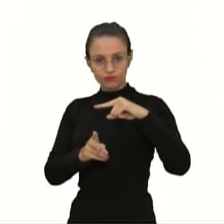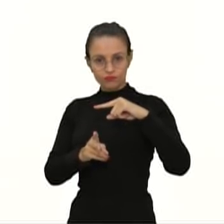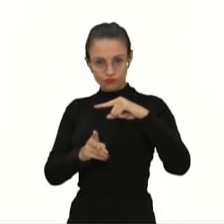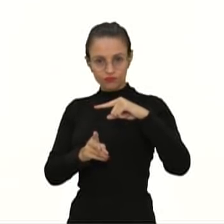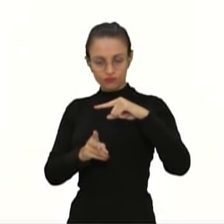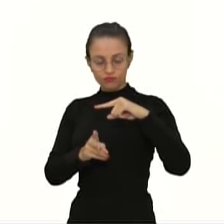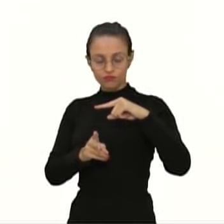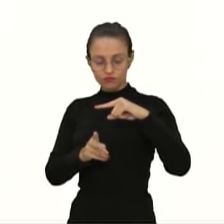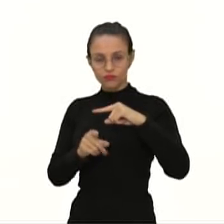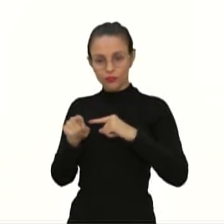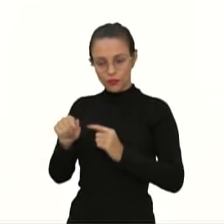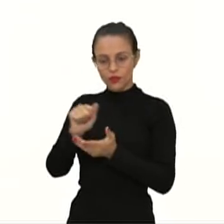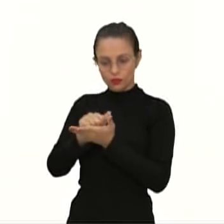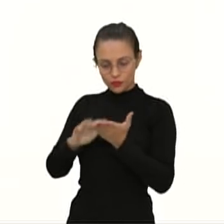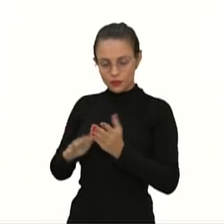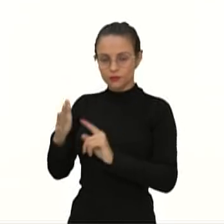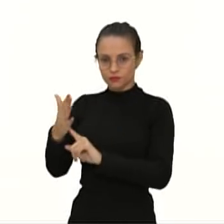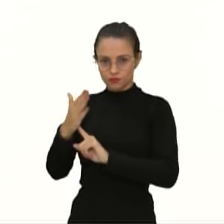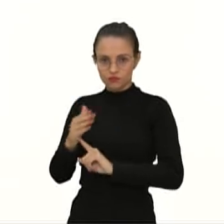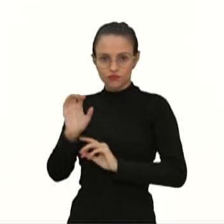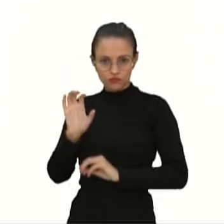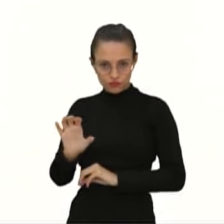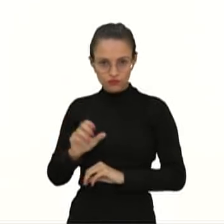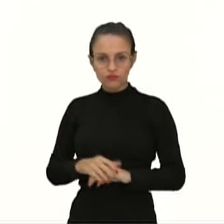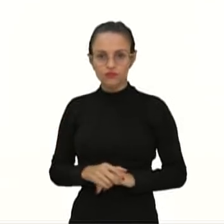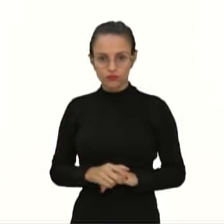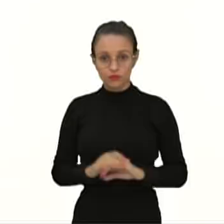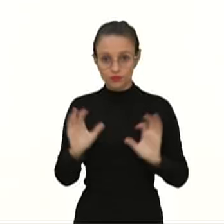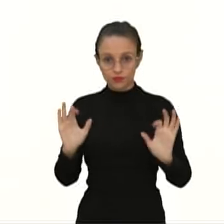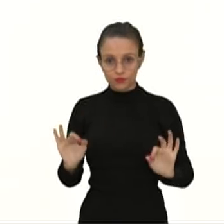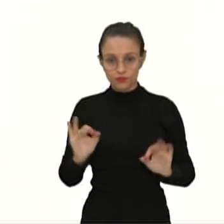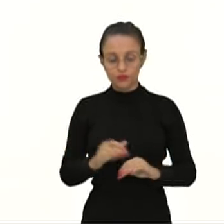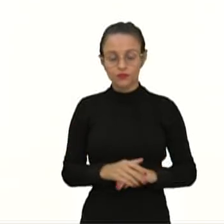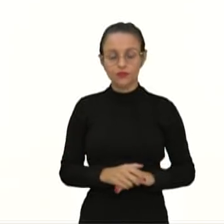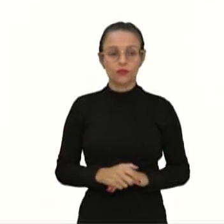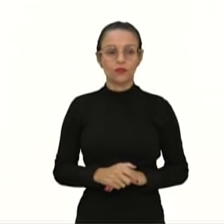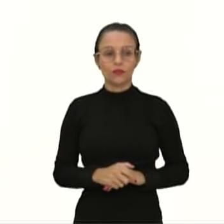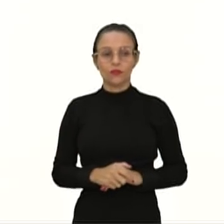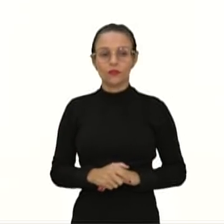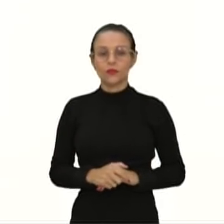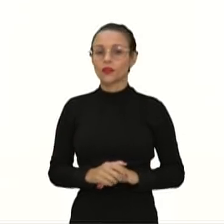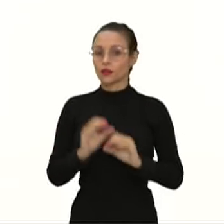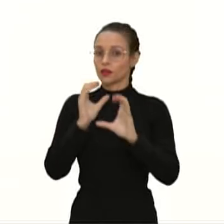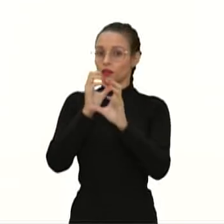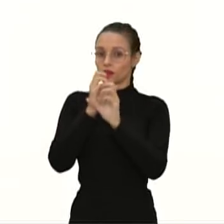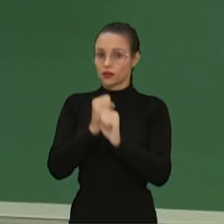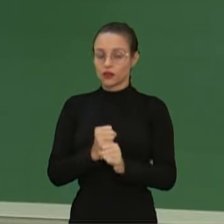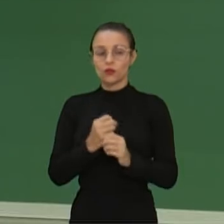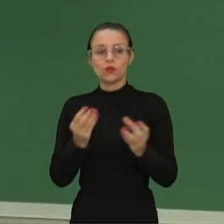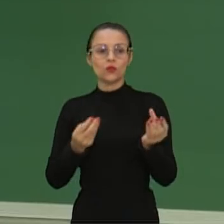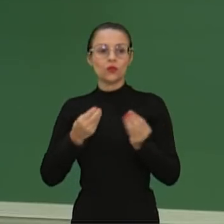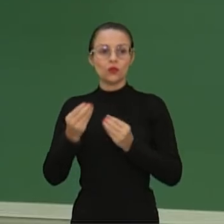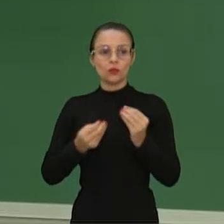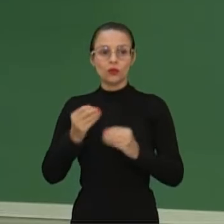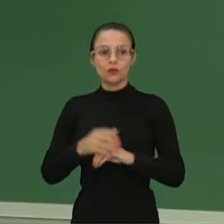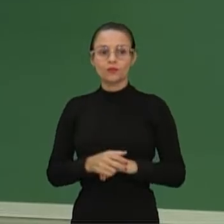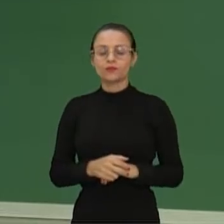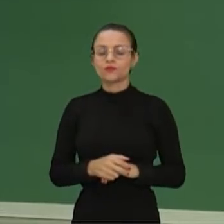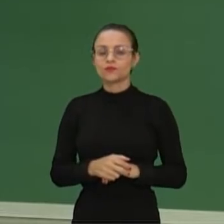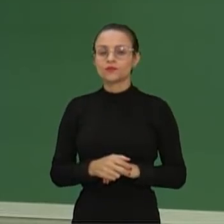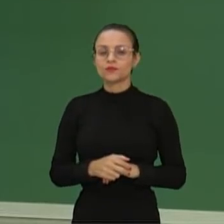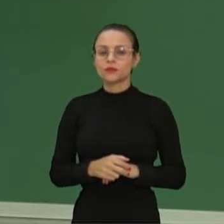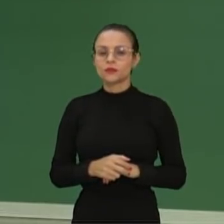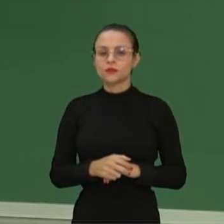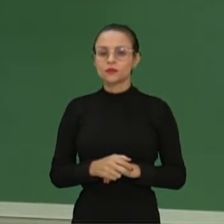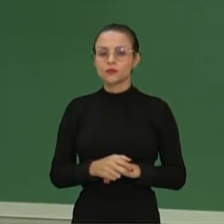Deste enunciado é o total que ganham os dois, certo? Então, vamos fazer o cálculo aqui. Como que se faz o cálculo? Como nós